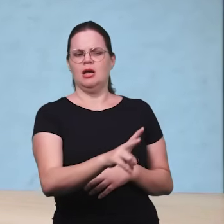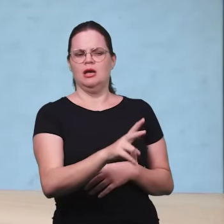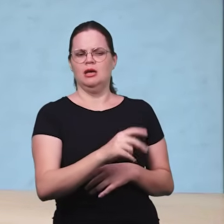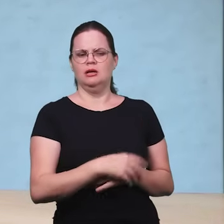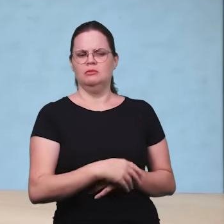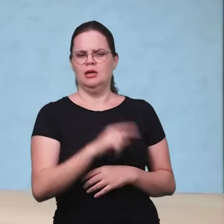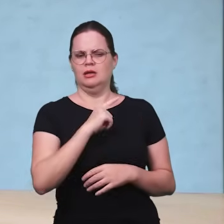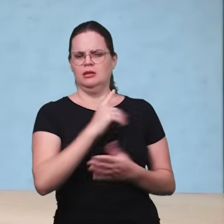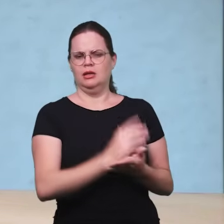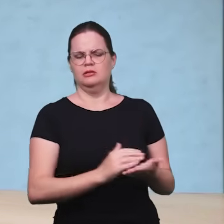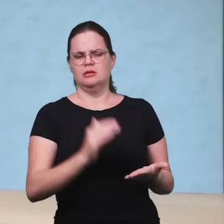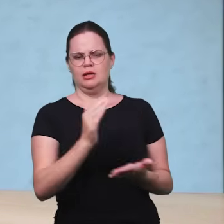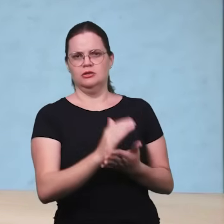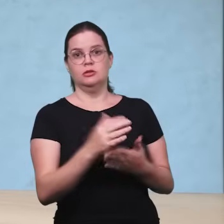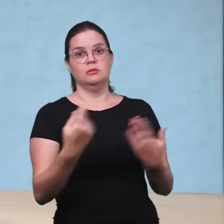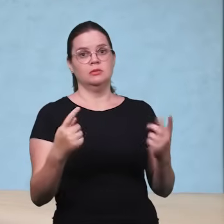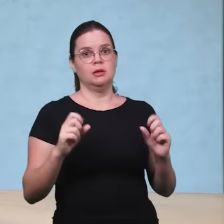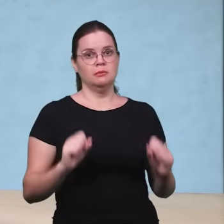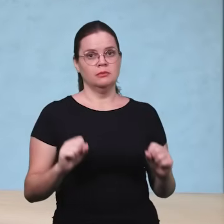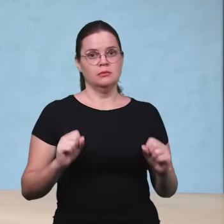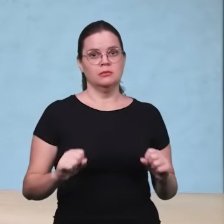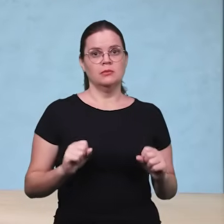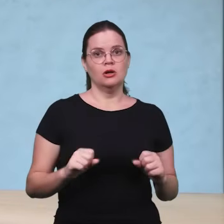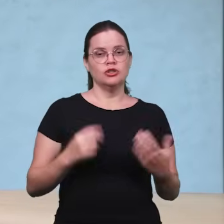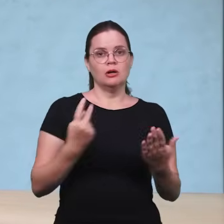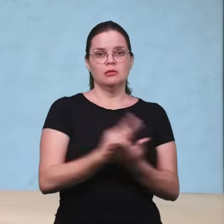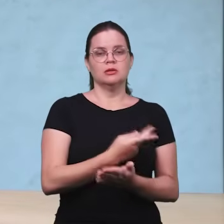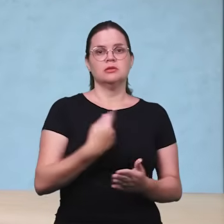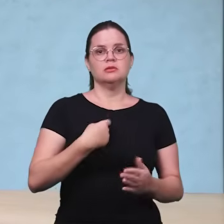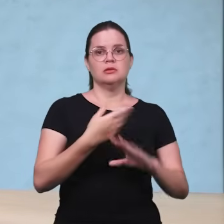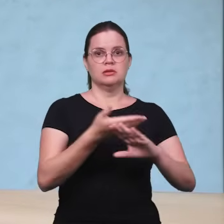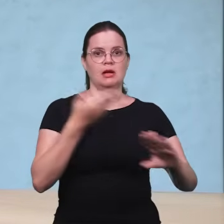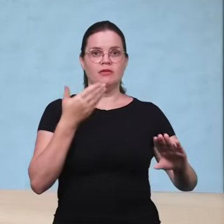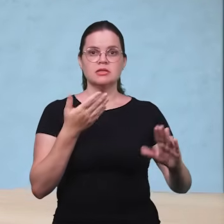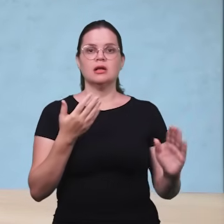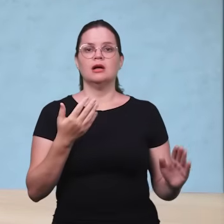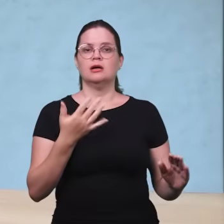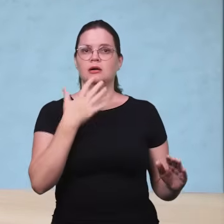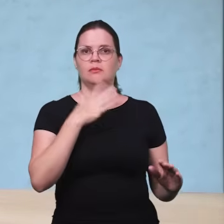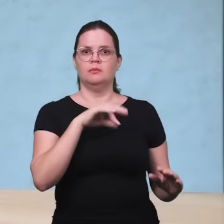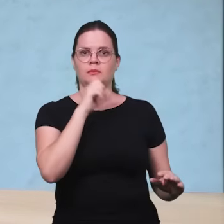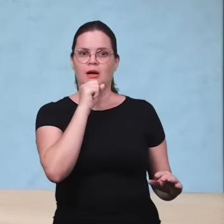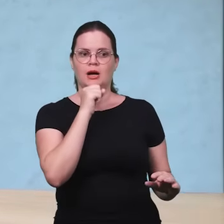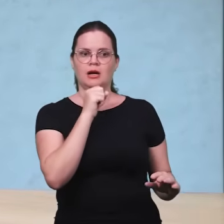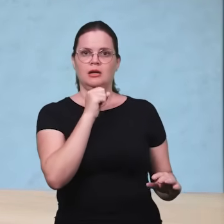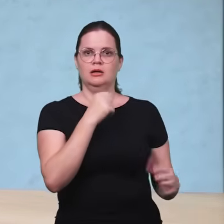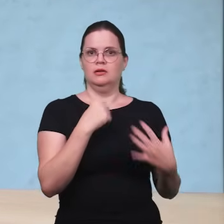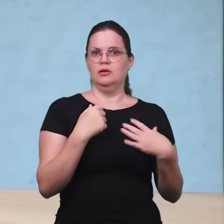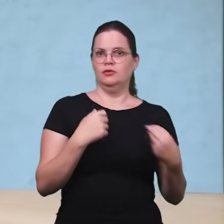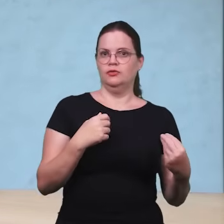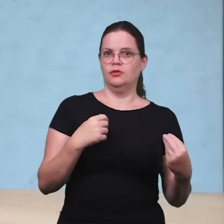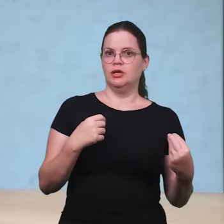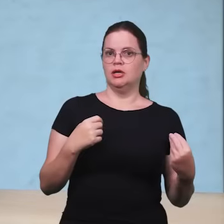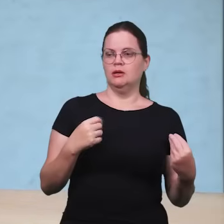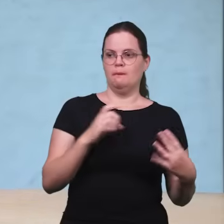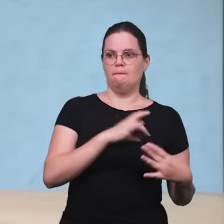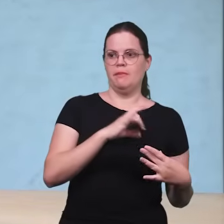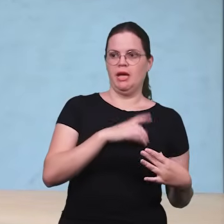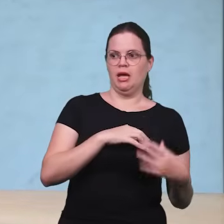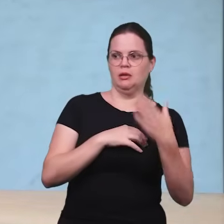tendo um exagero, porque isso gera até um distanciamento. Os filhos ficam. E pode gerar. E eu